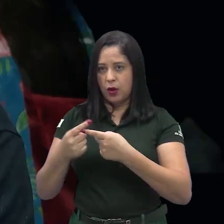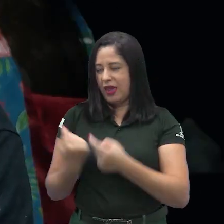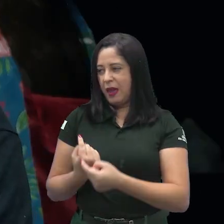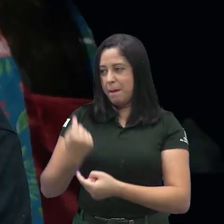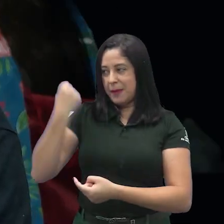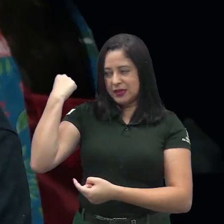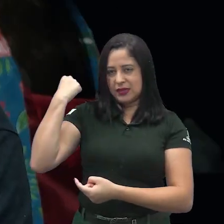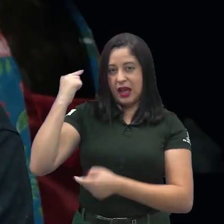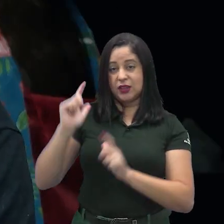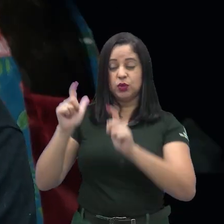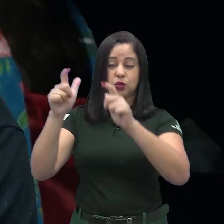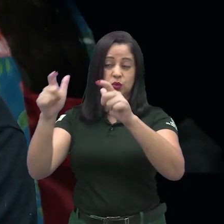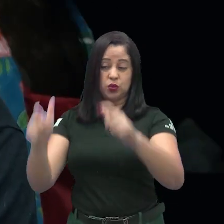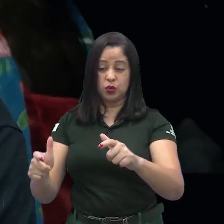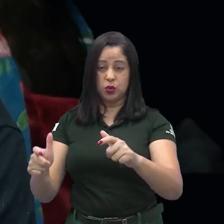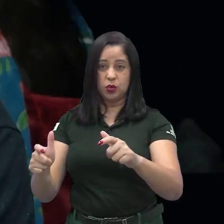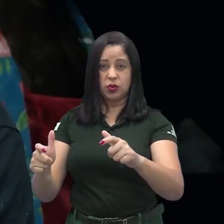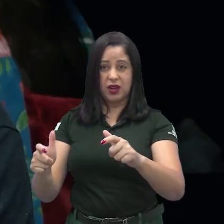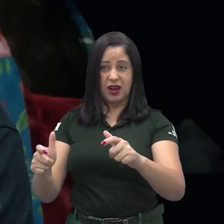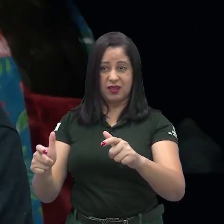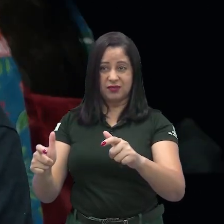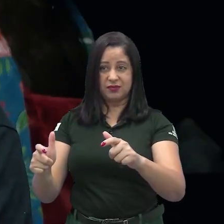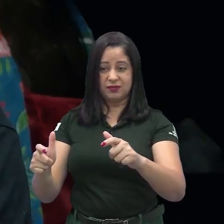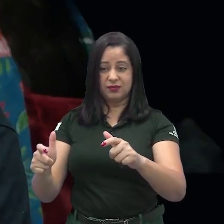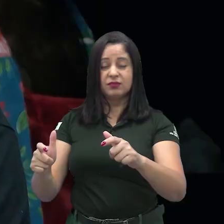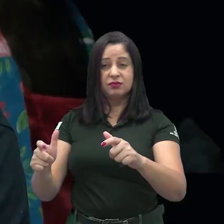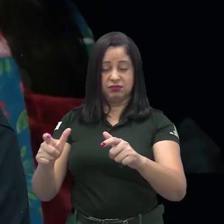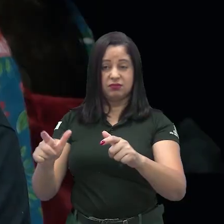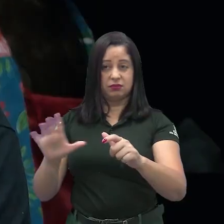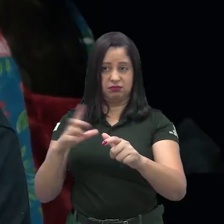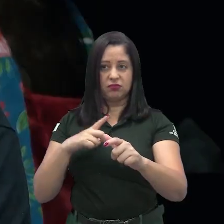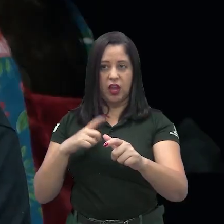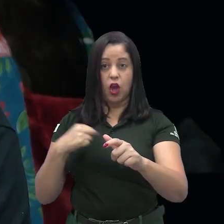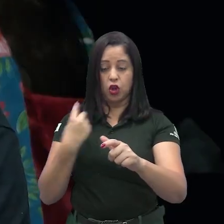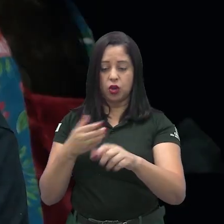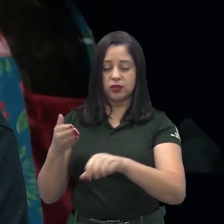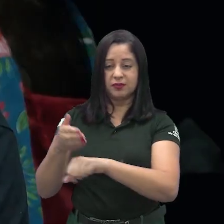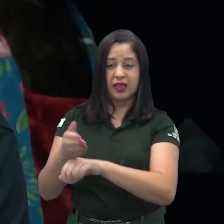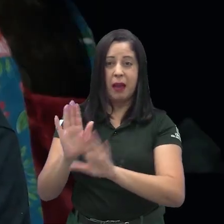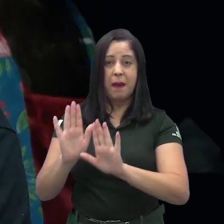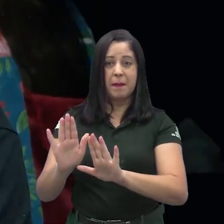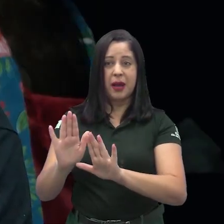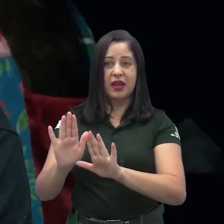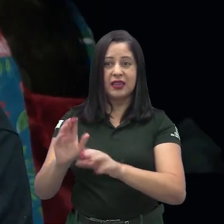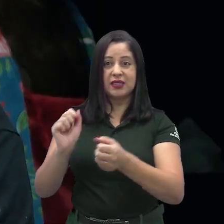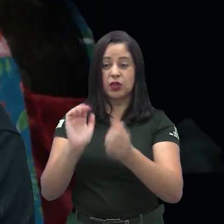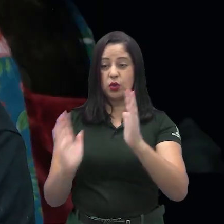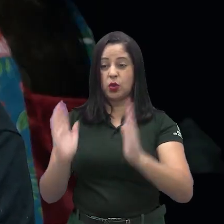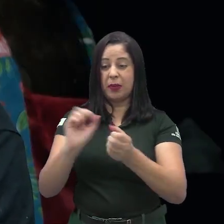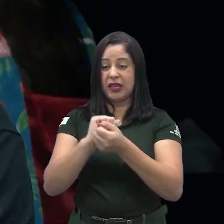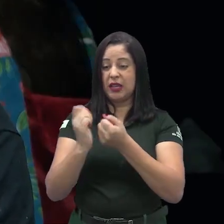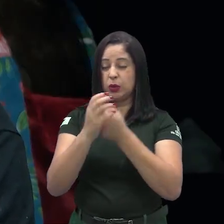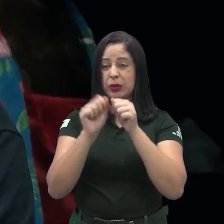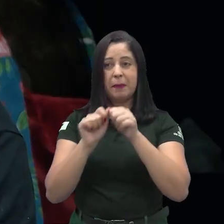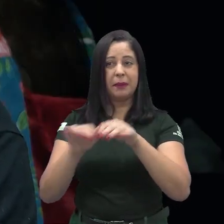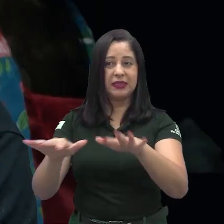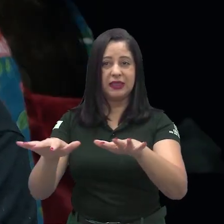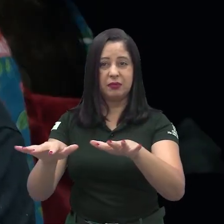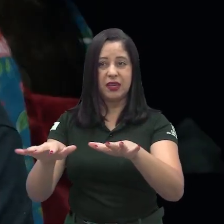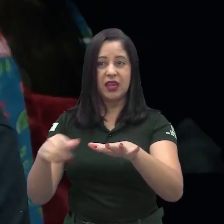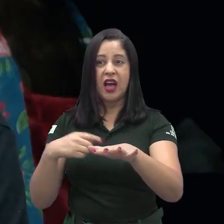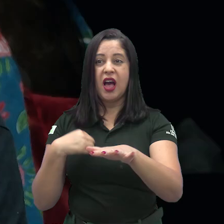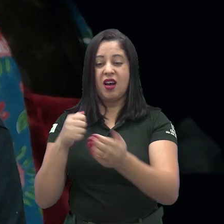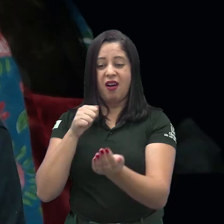antiga Refesa, e em meio à pandemia, sem sermos notificados, fomos retirados truculamente,